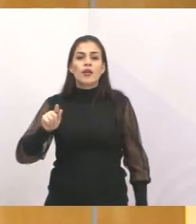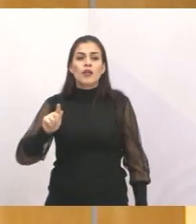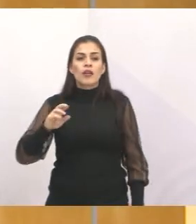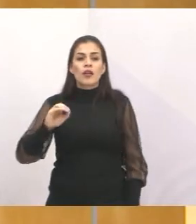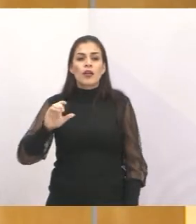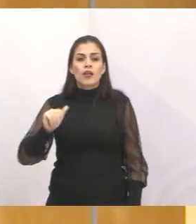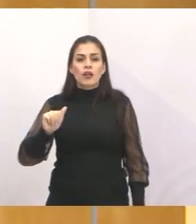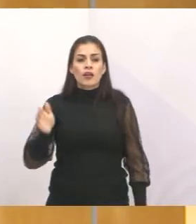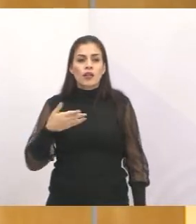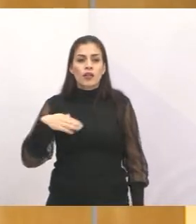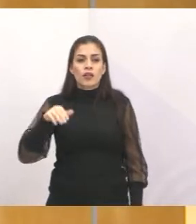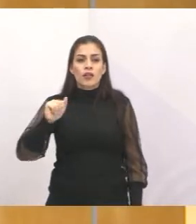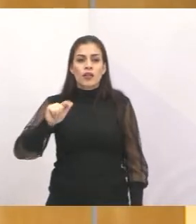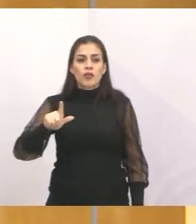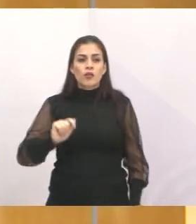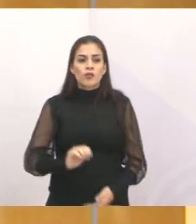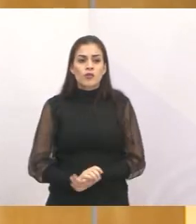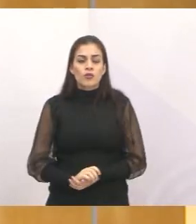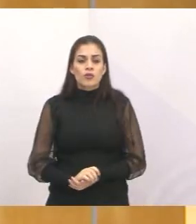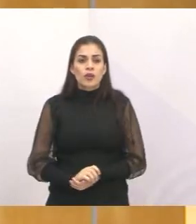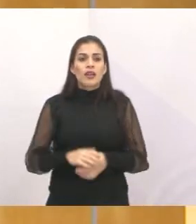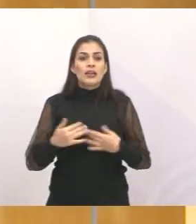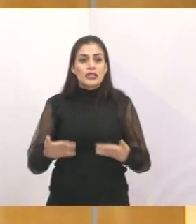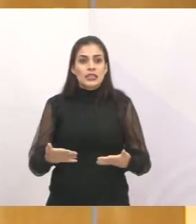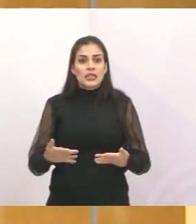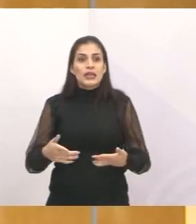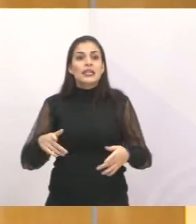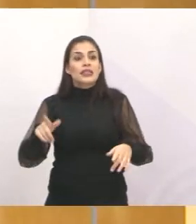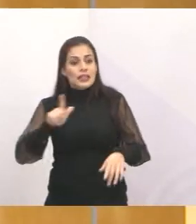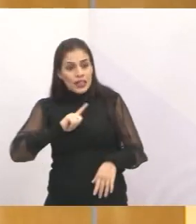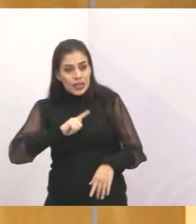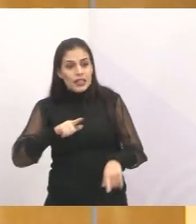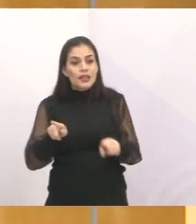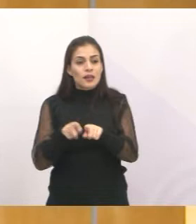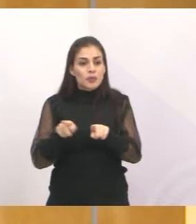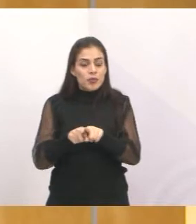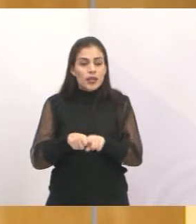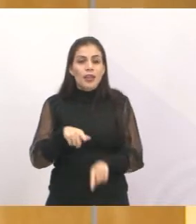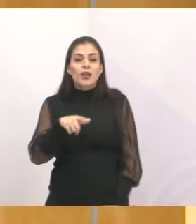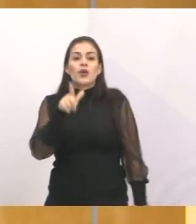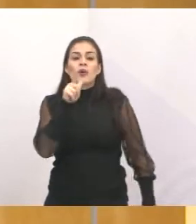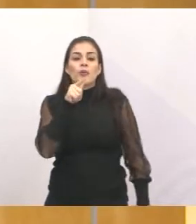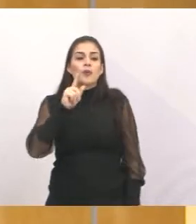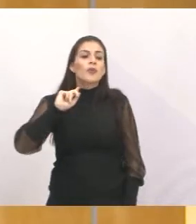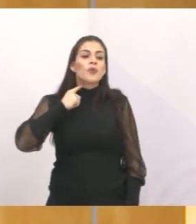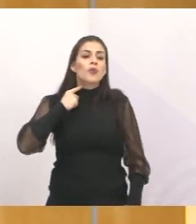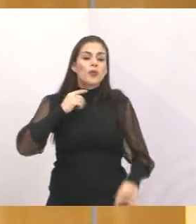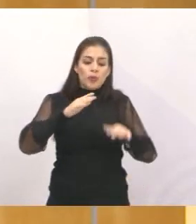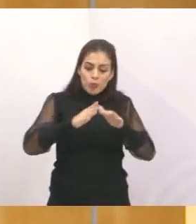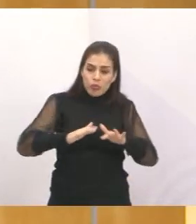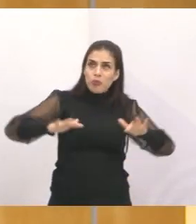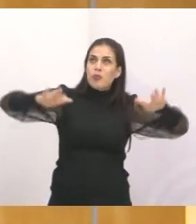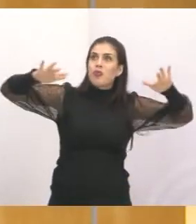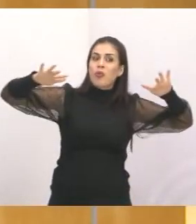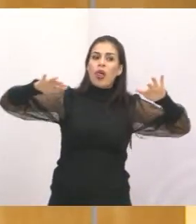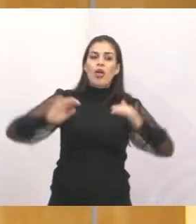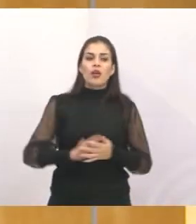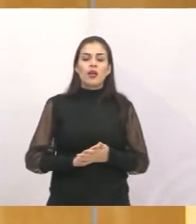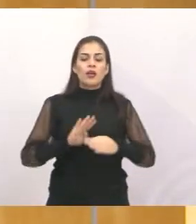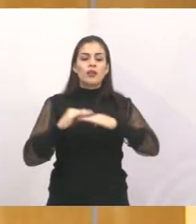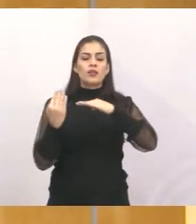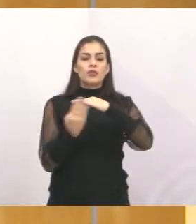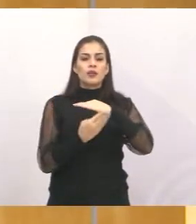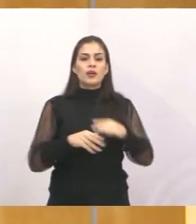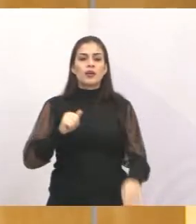naquele esgoto a céu aberto no Alto Santana. E todos os vereadores andam para todos os cantos da